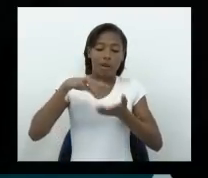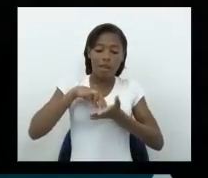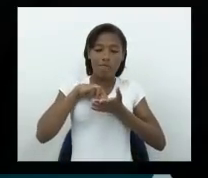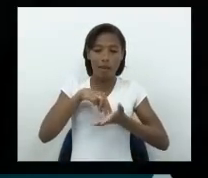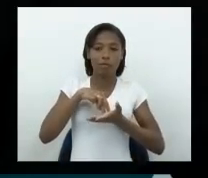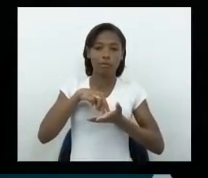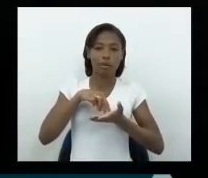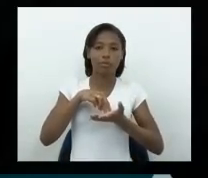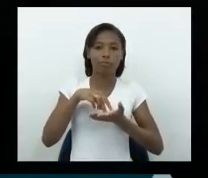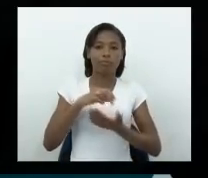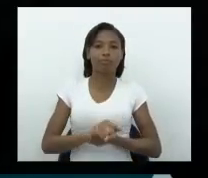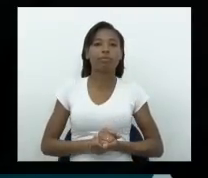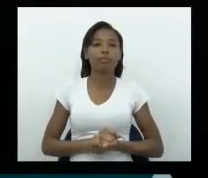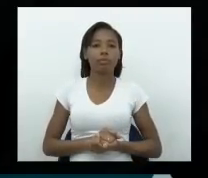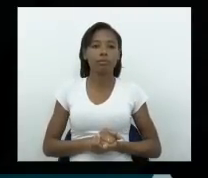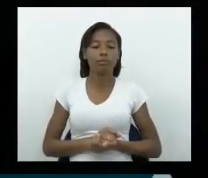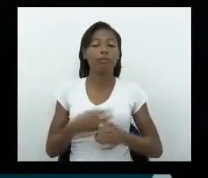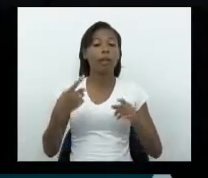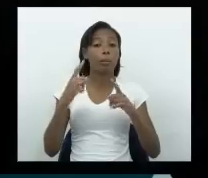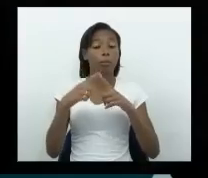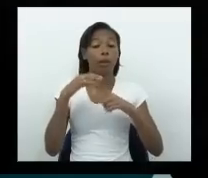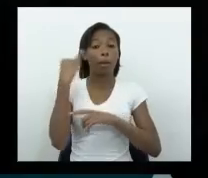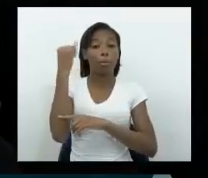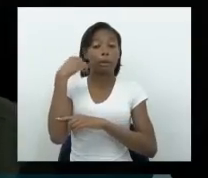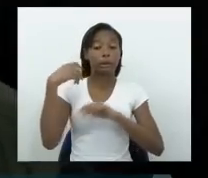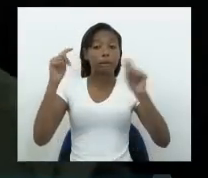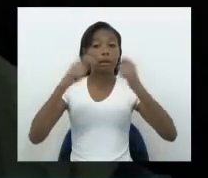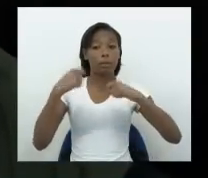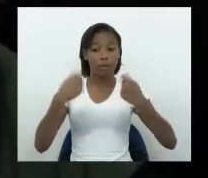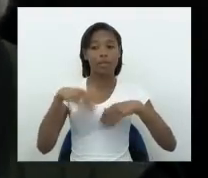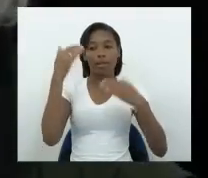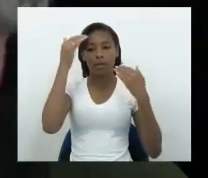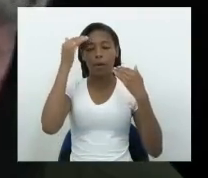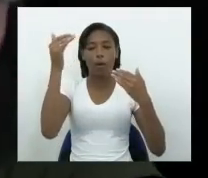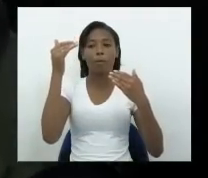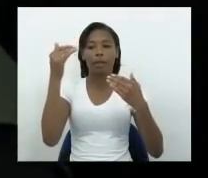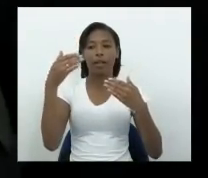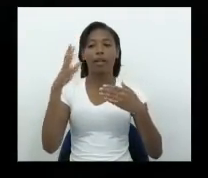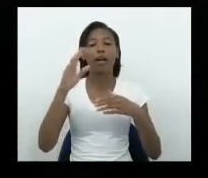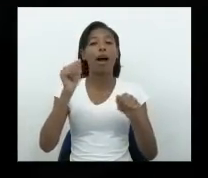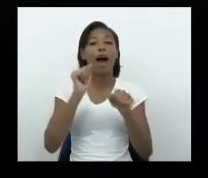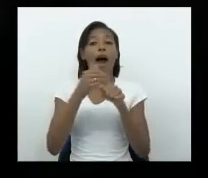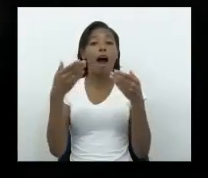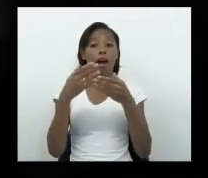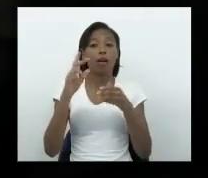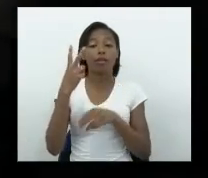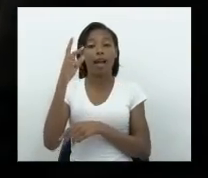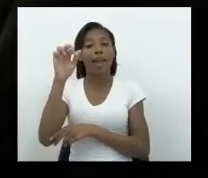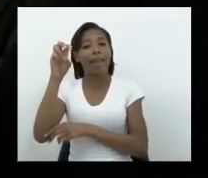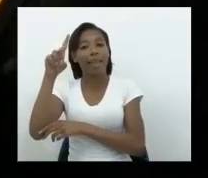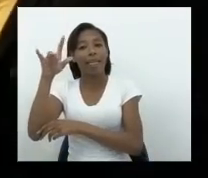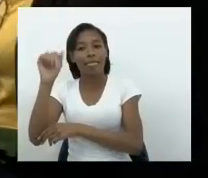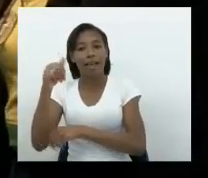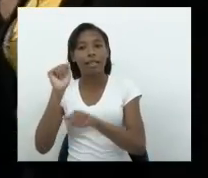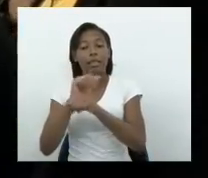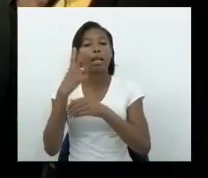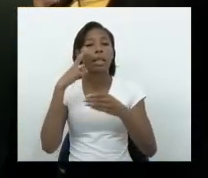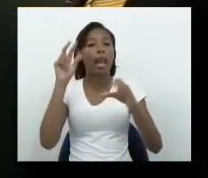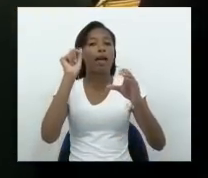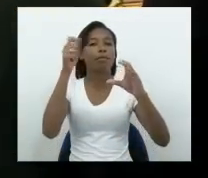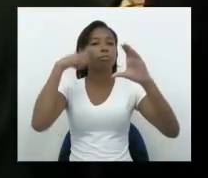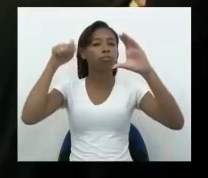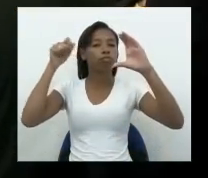construção importante e necessária. Certo, candidato, obrigada. A gente vai agora com a Renata Dias saber quem é que ela vai